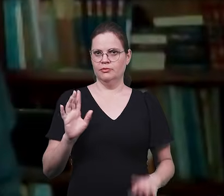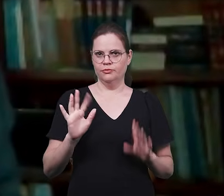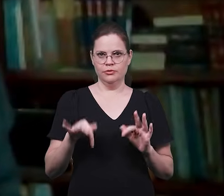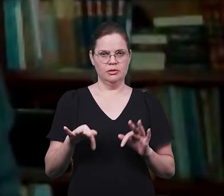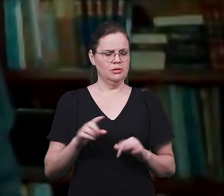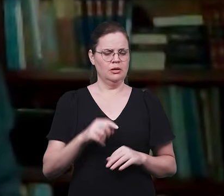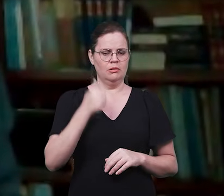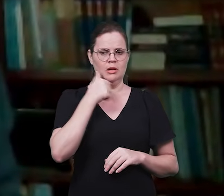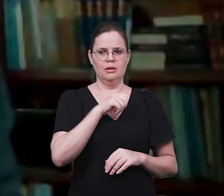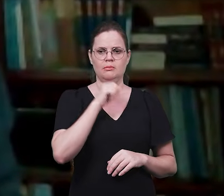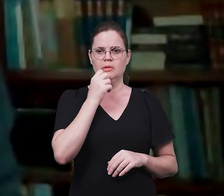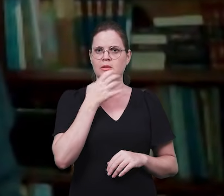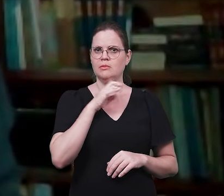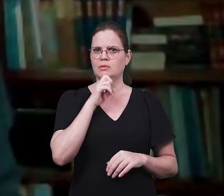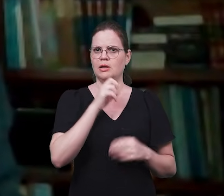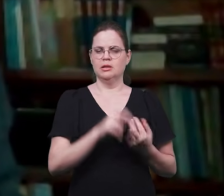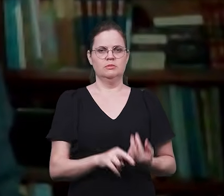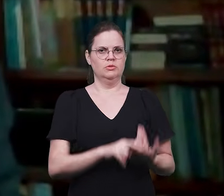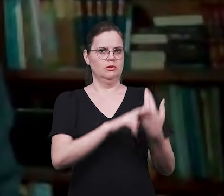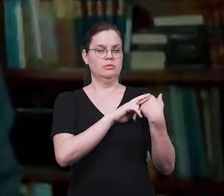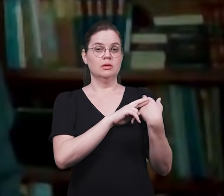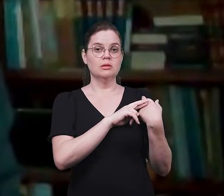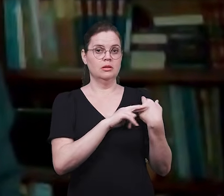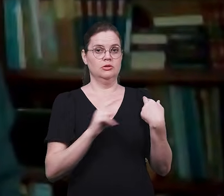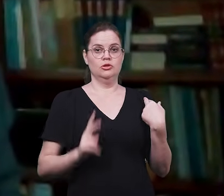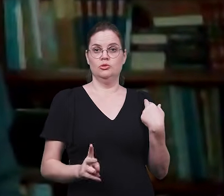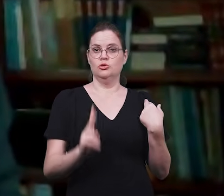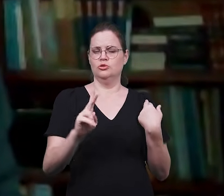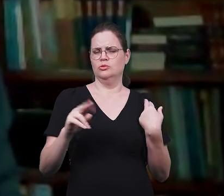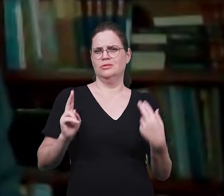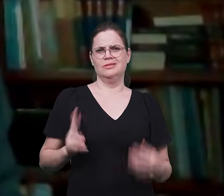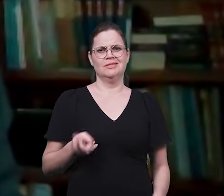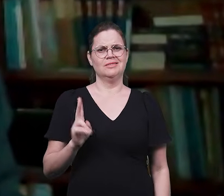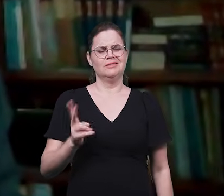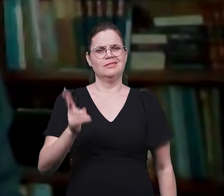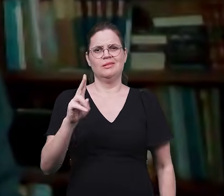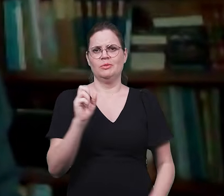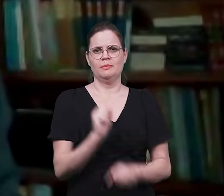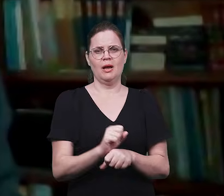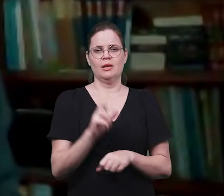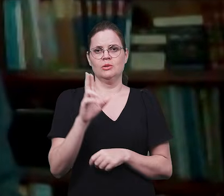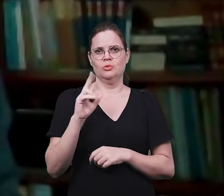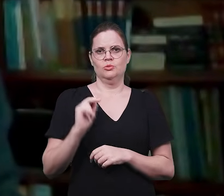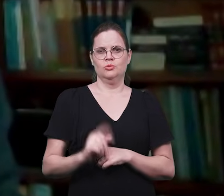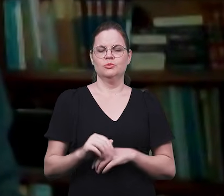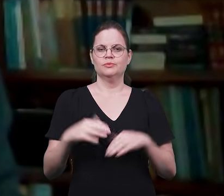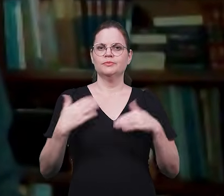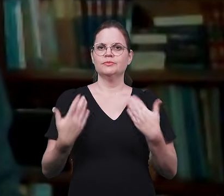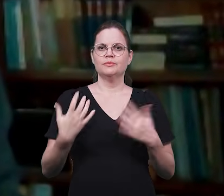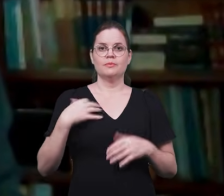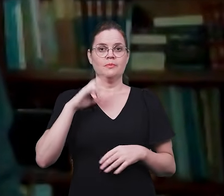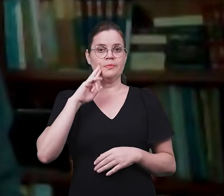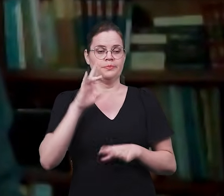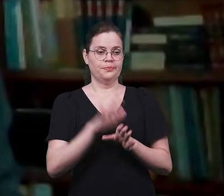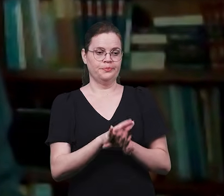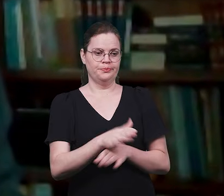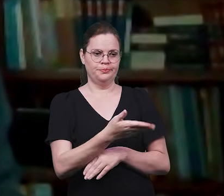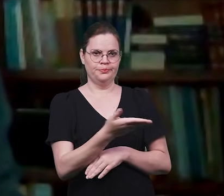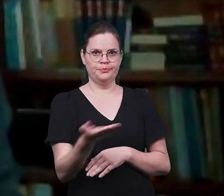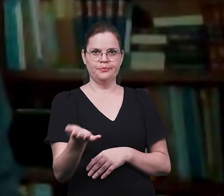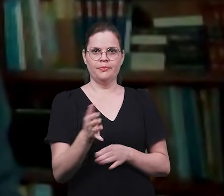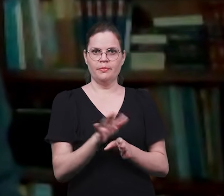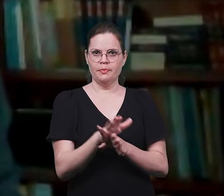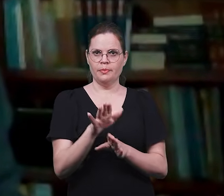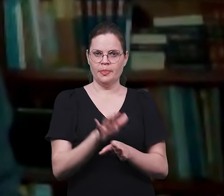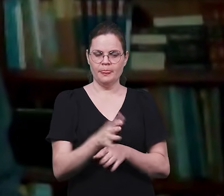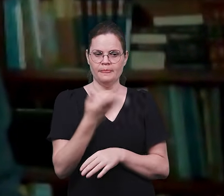cessa, ela continua, são dos pais. Então, essa orientação que o Senhor dá para a instrução